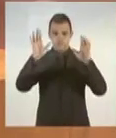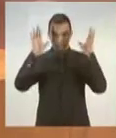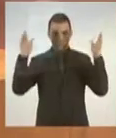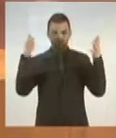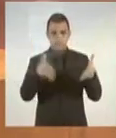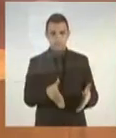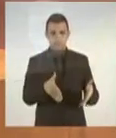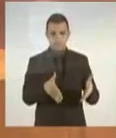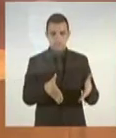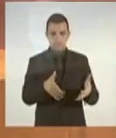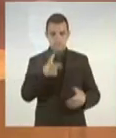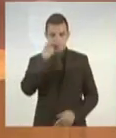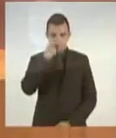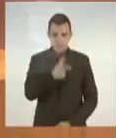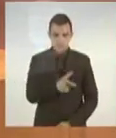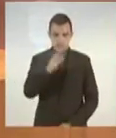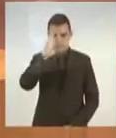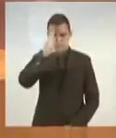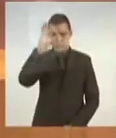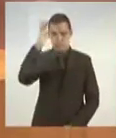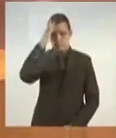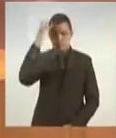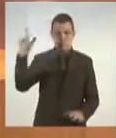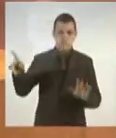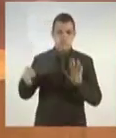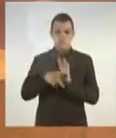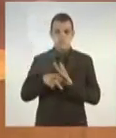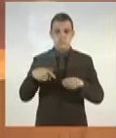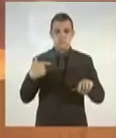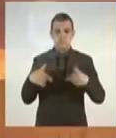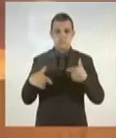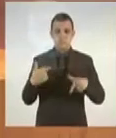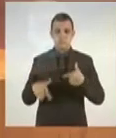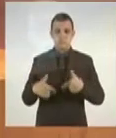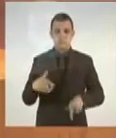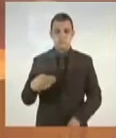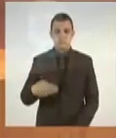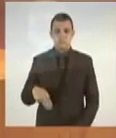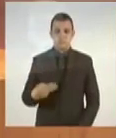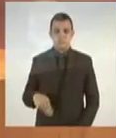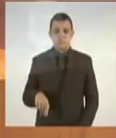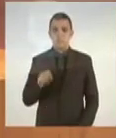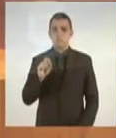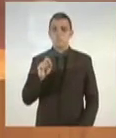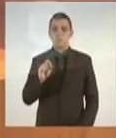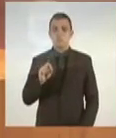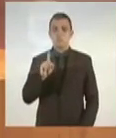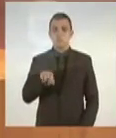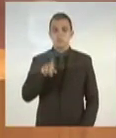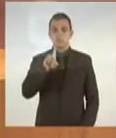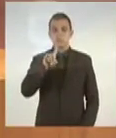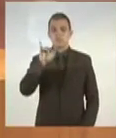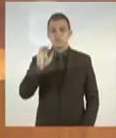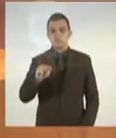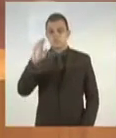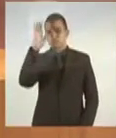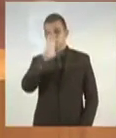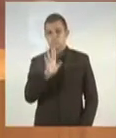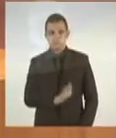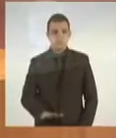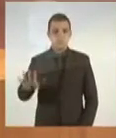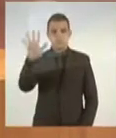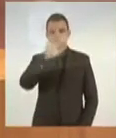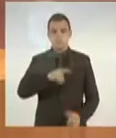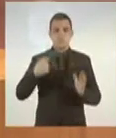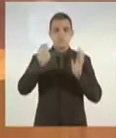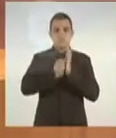sobretudo, à classe trabalhadora maranhense, que é o Dia Nacional de Luta em defesa dos